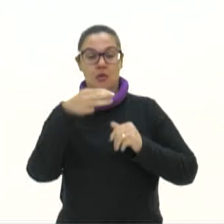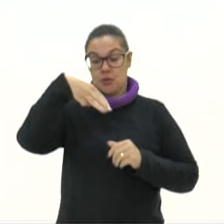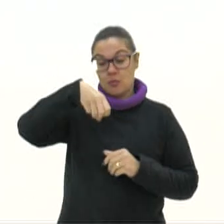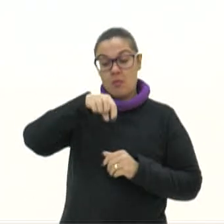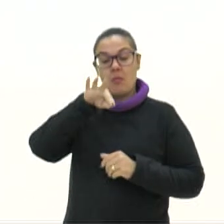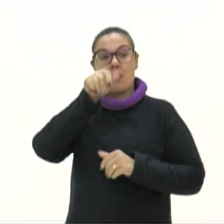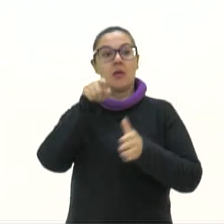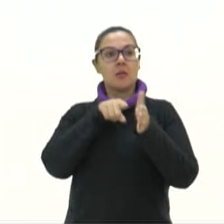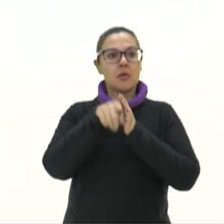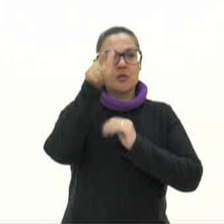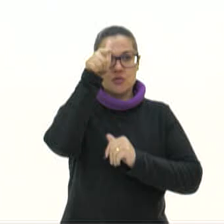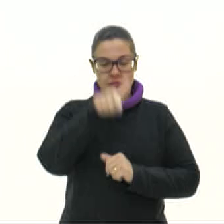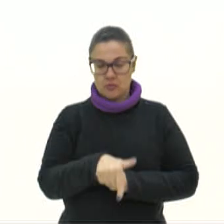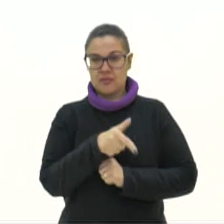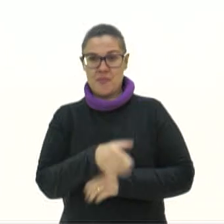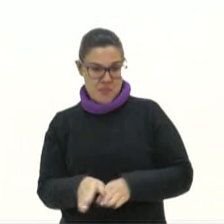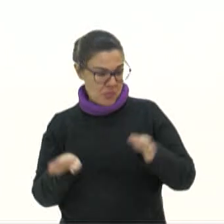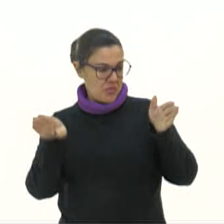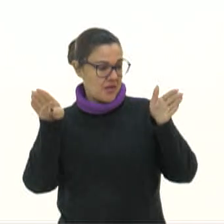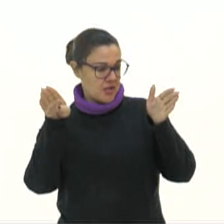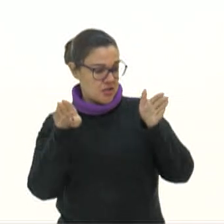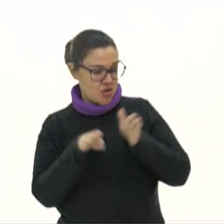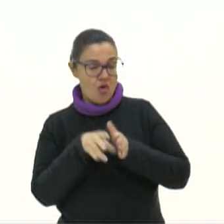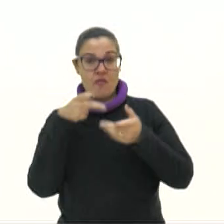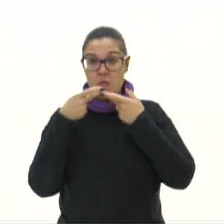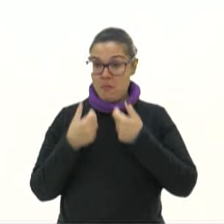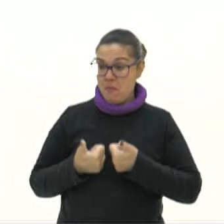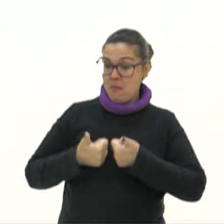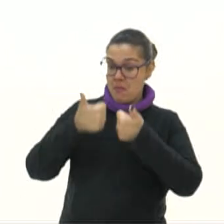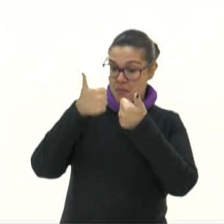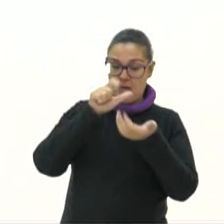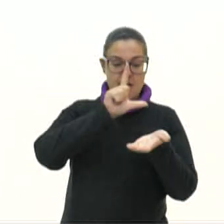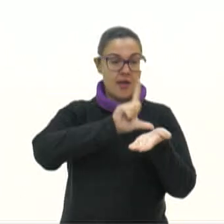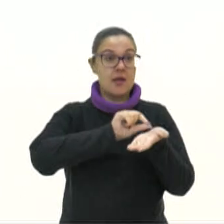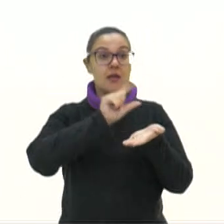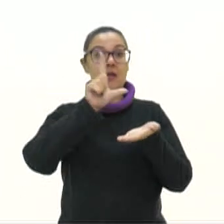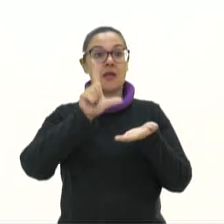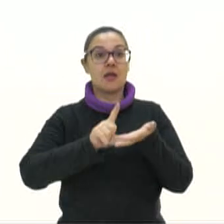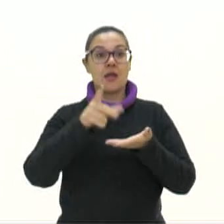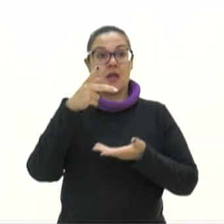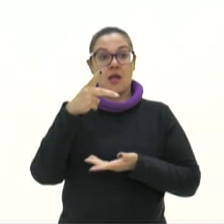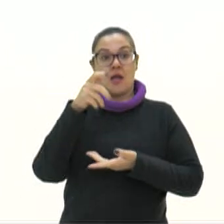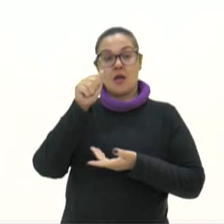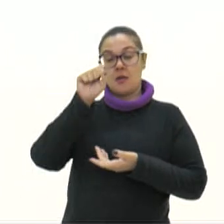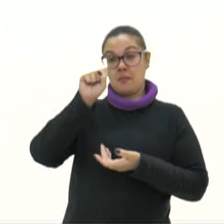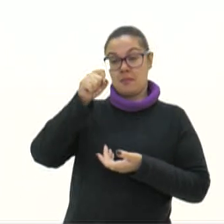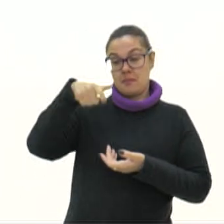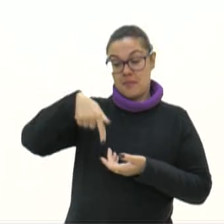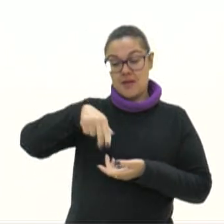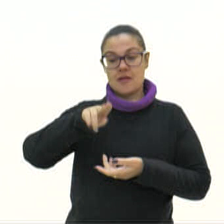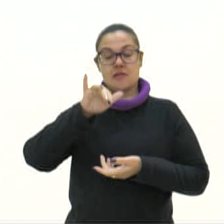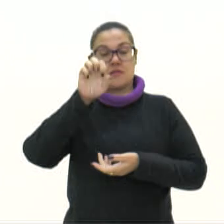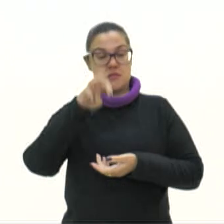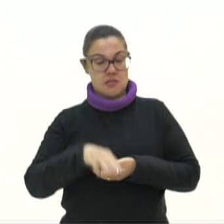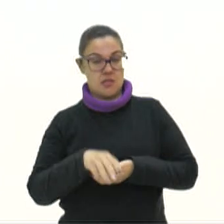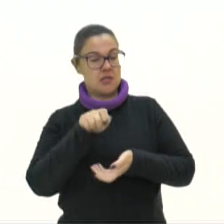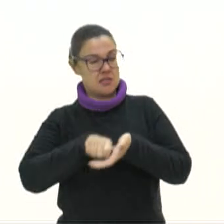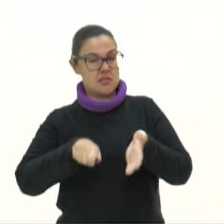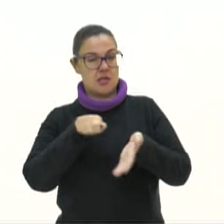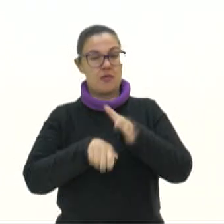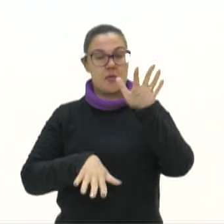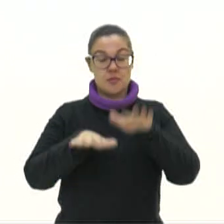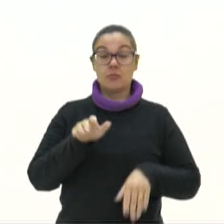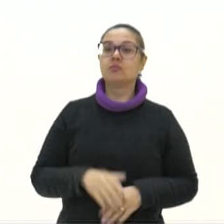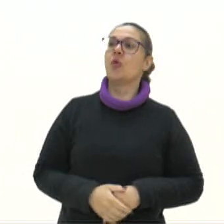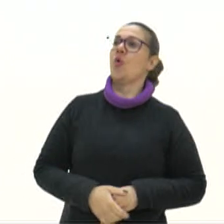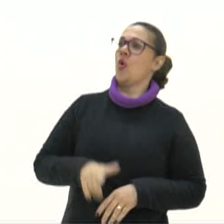seguinte: ele chegou uma vez a te elogiar num artigo no Pasquim, quando escreveu mais ou menos assim: o